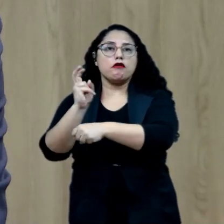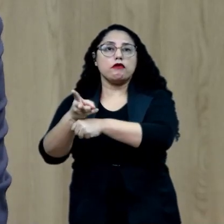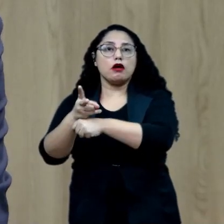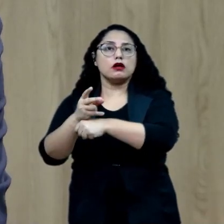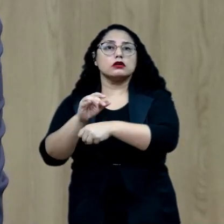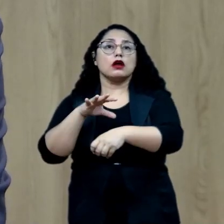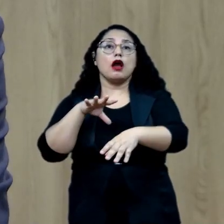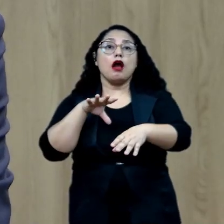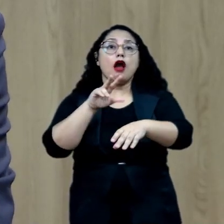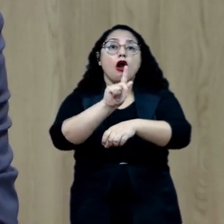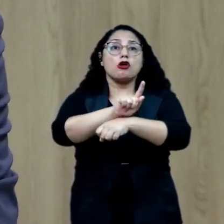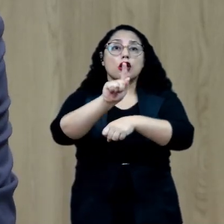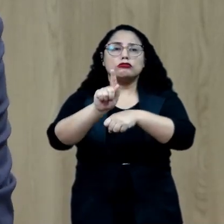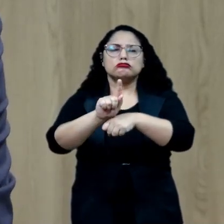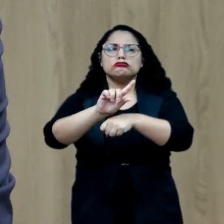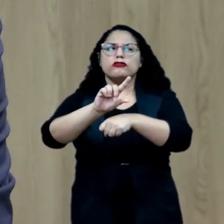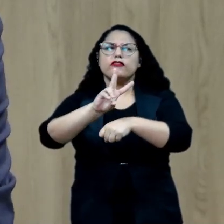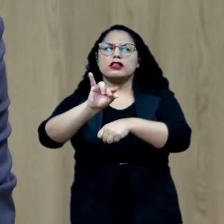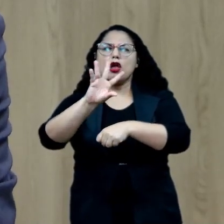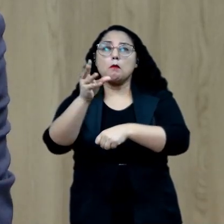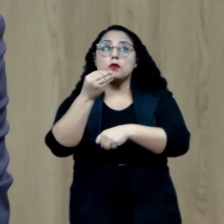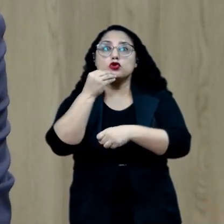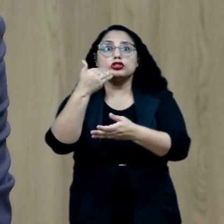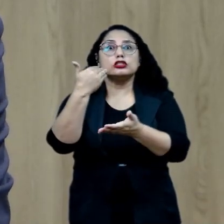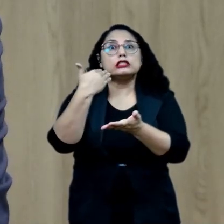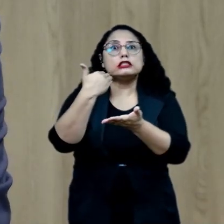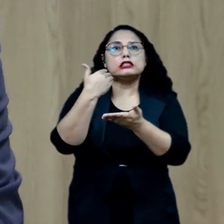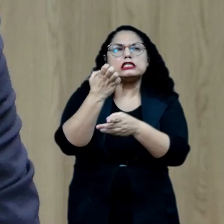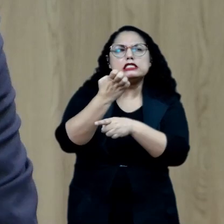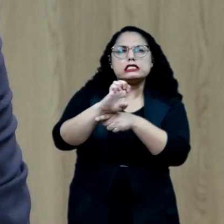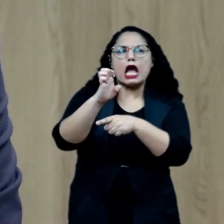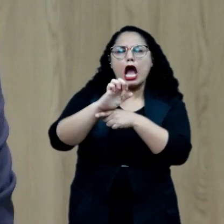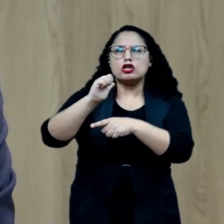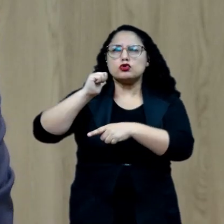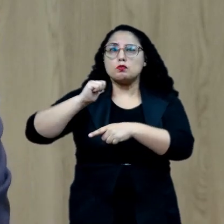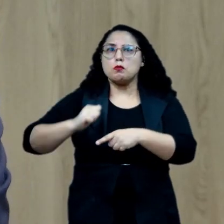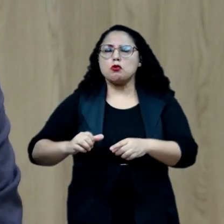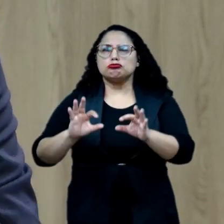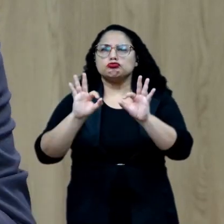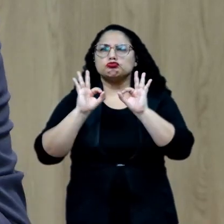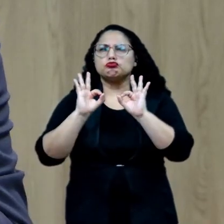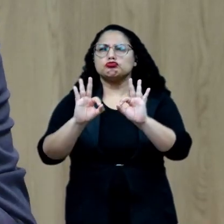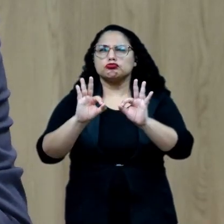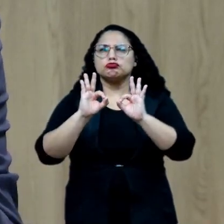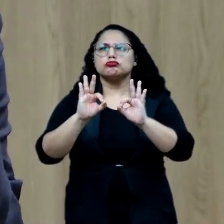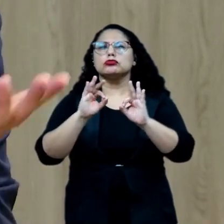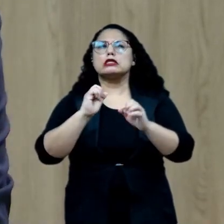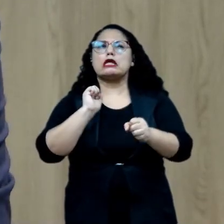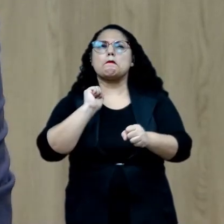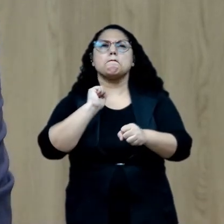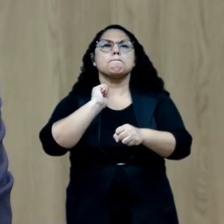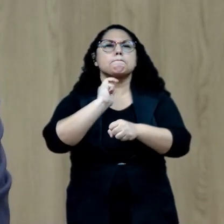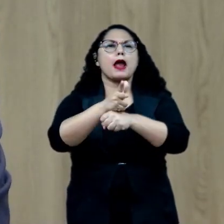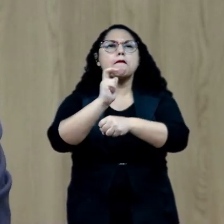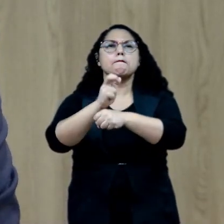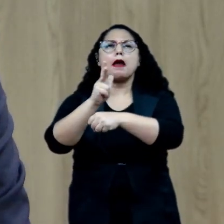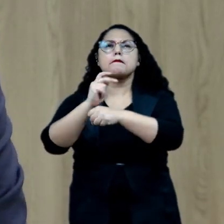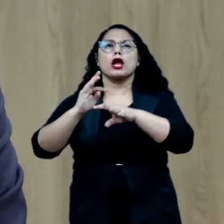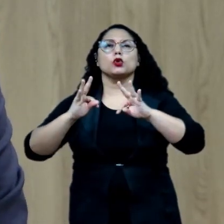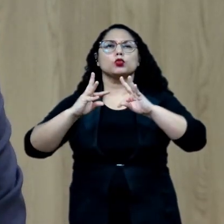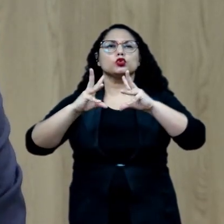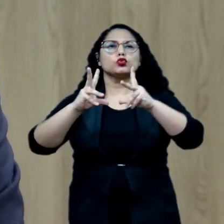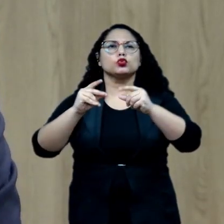A graduação vai ter bastante oportunidade de estágio com bolsas muito boas. Então, tem mercado para todo mundo.